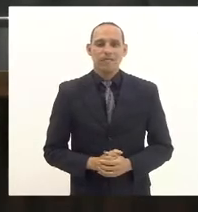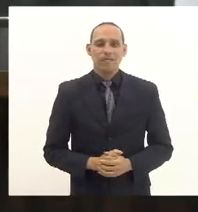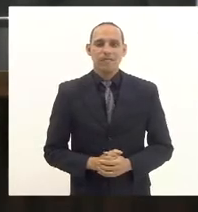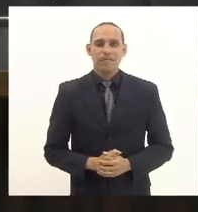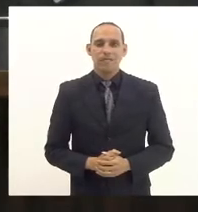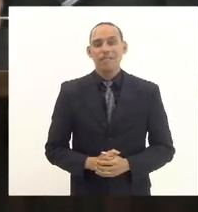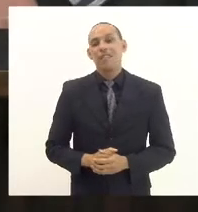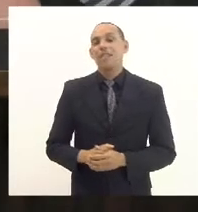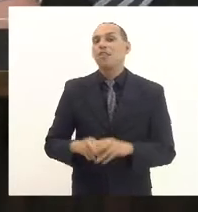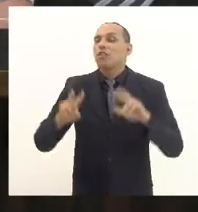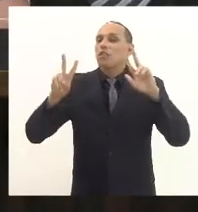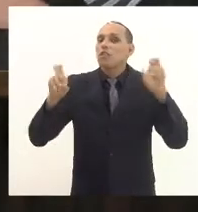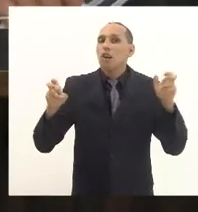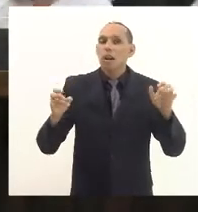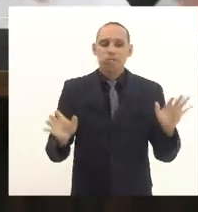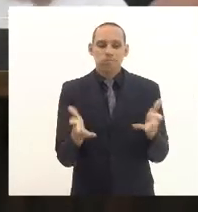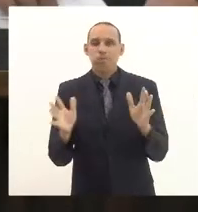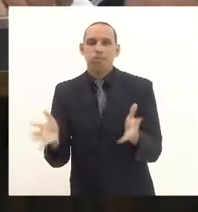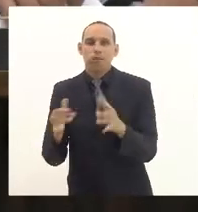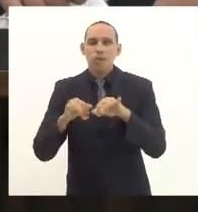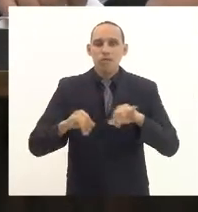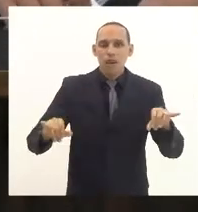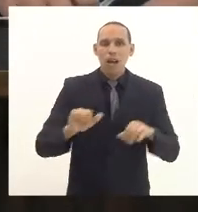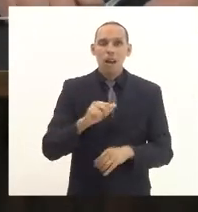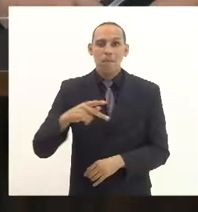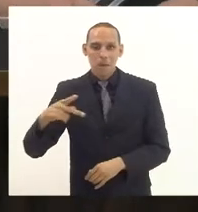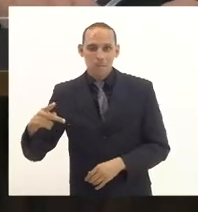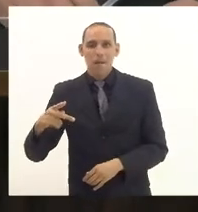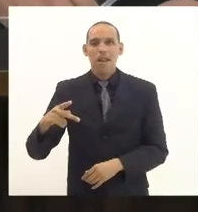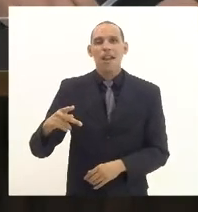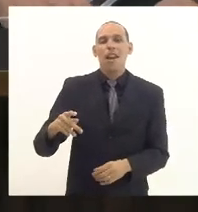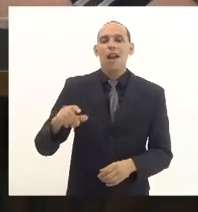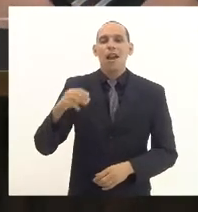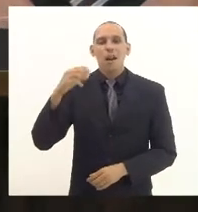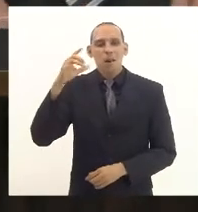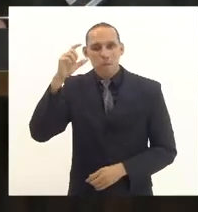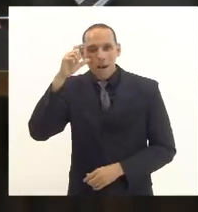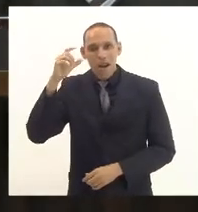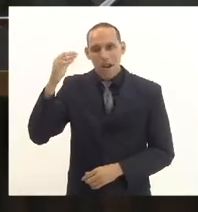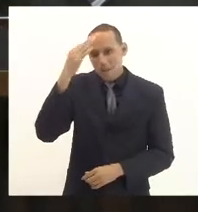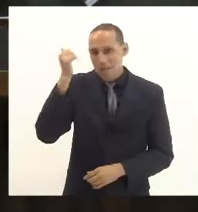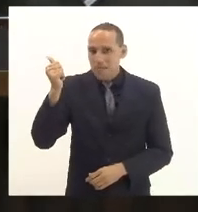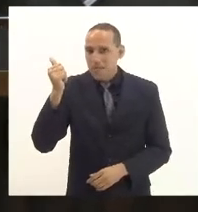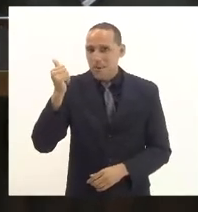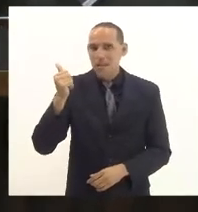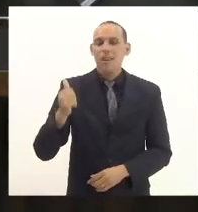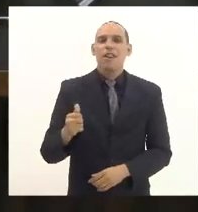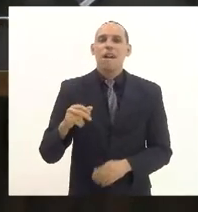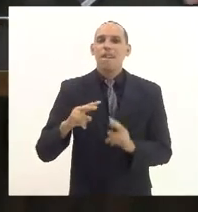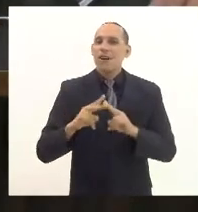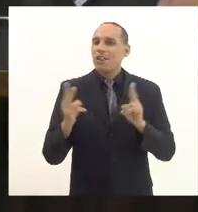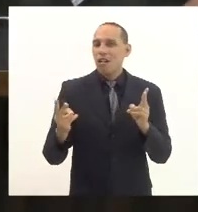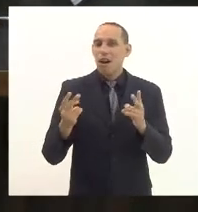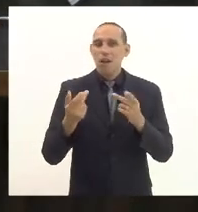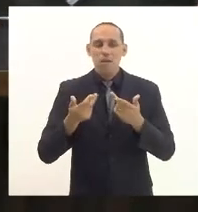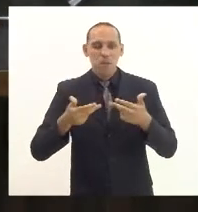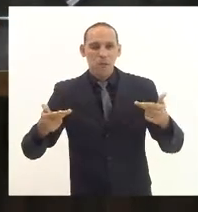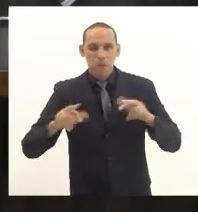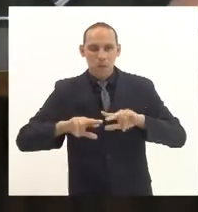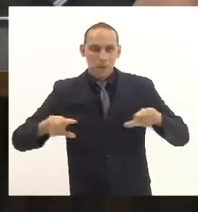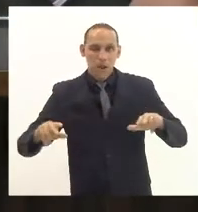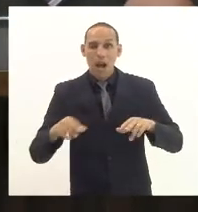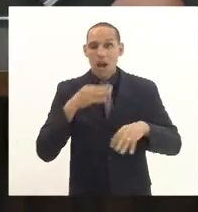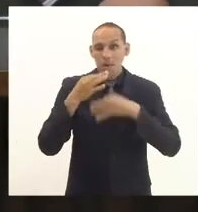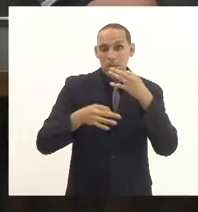que dispõe sobre a campanha de divulgação do aplicativo Maria da Penha Virtual e da outras providências. Pareceres da Comissão de Constituição e Justiça pela